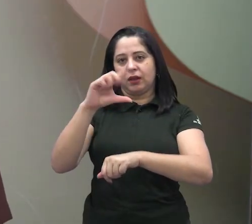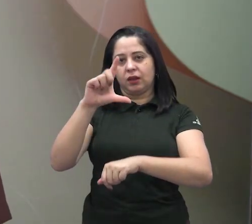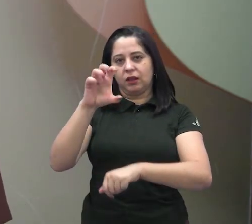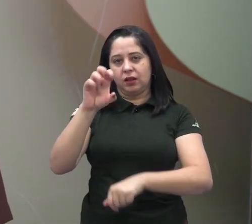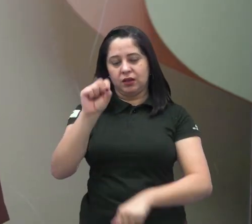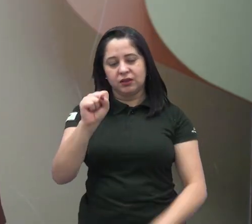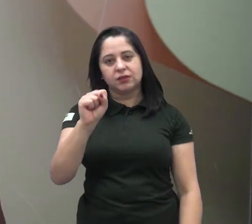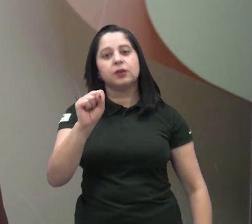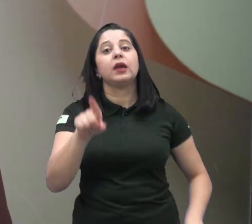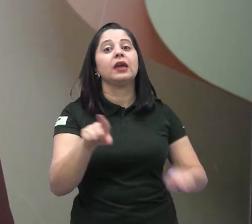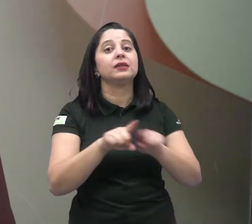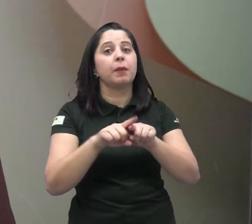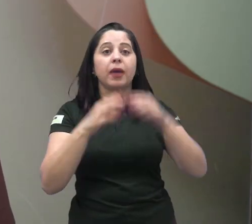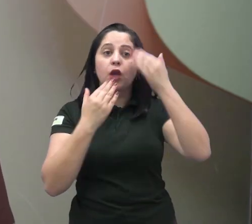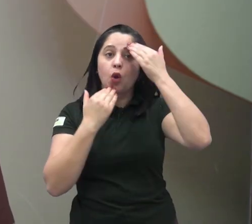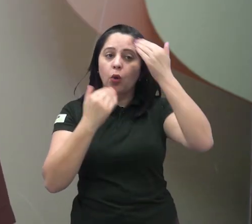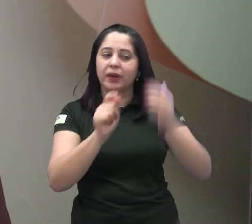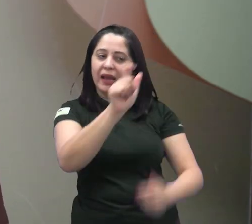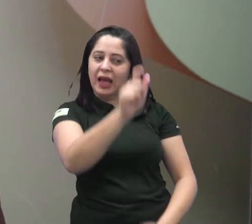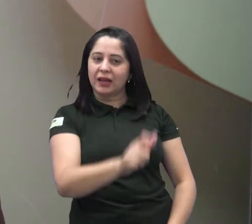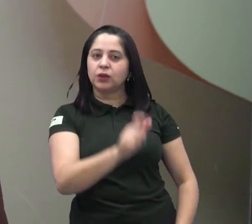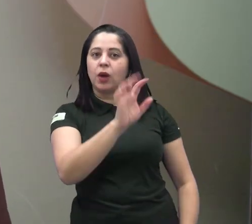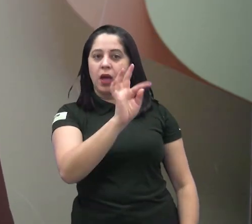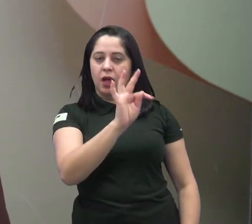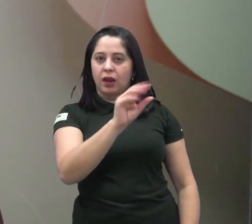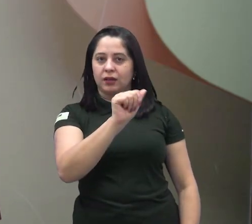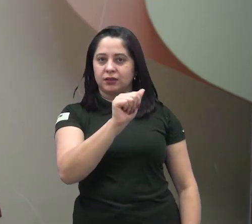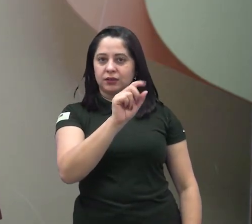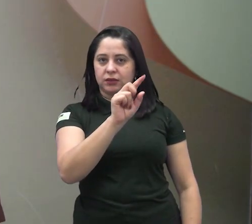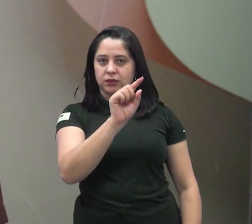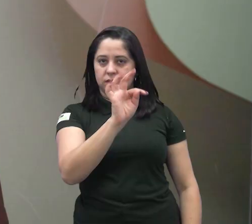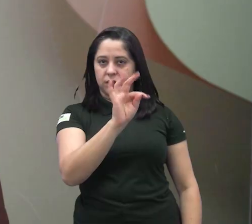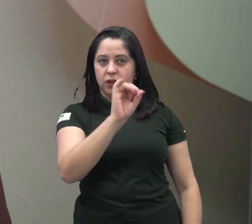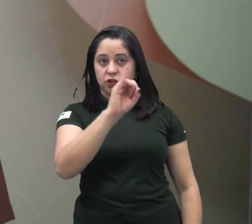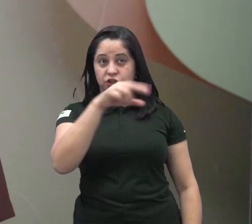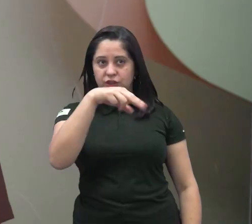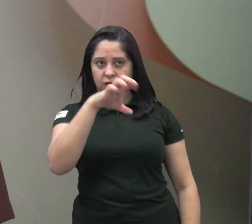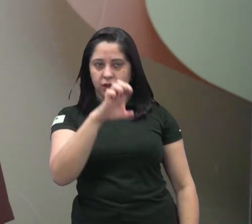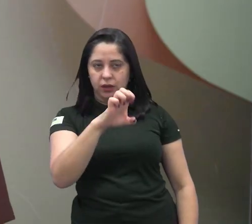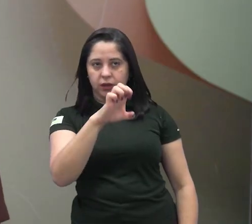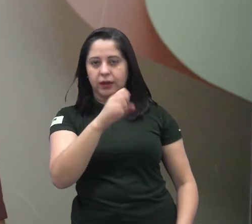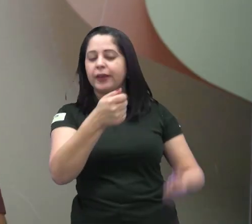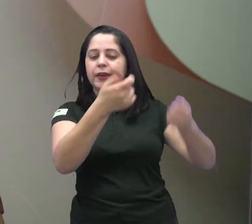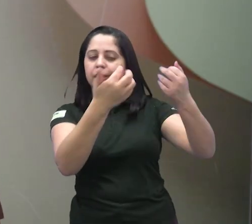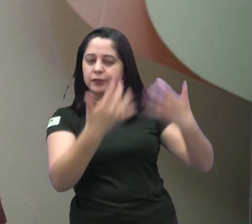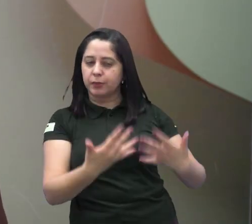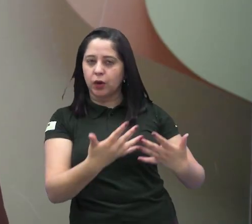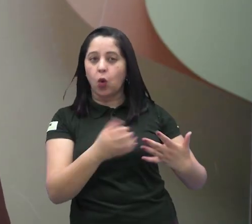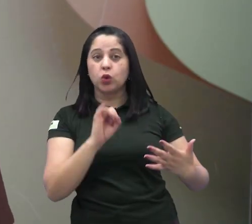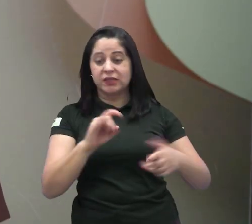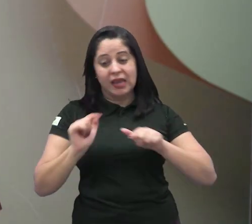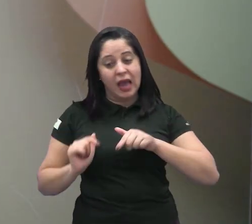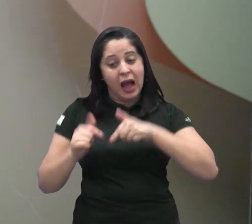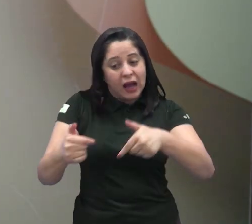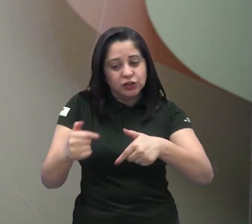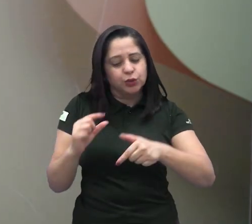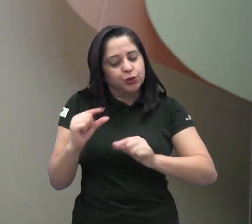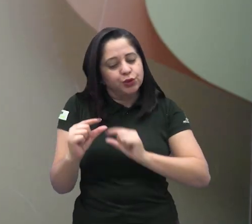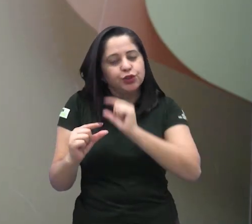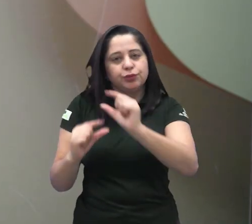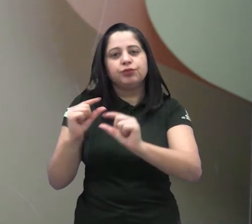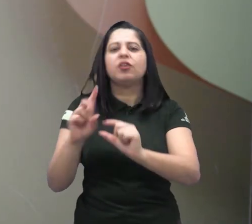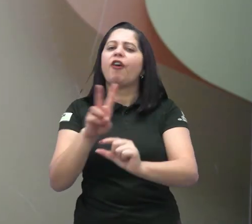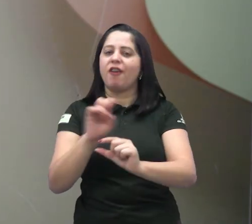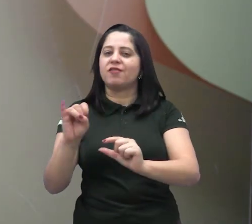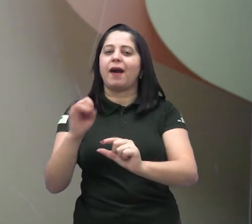aí, as orientações da doutora Tatiane, que mostrou pra gente que pequenas mudanças realmente fazem diferença quando o assunto